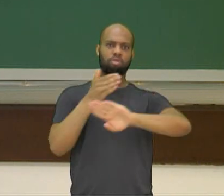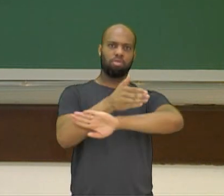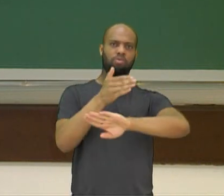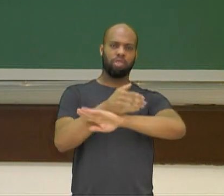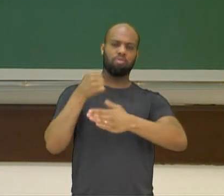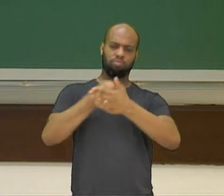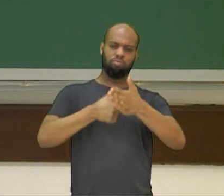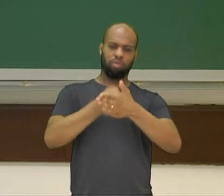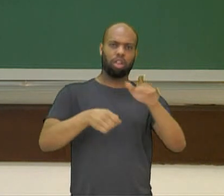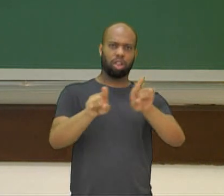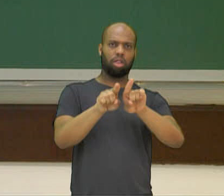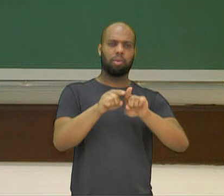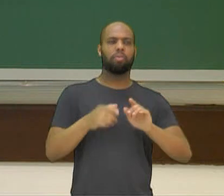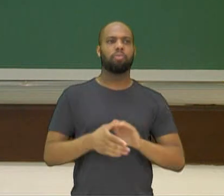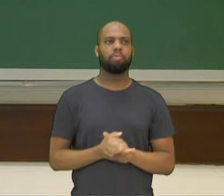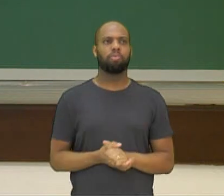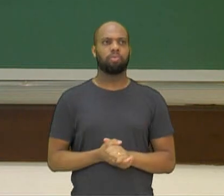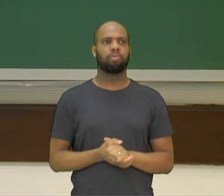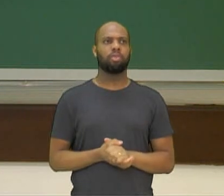fronte de batalha.